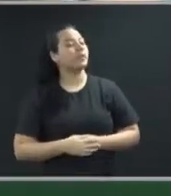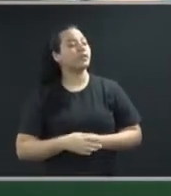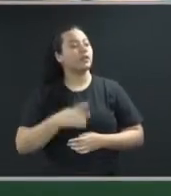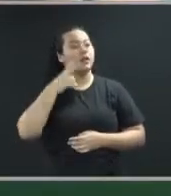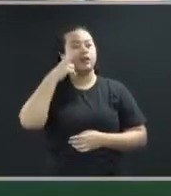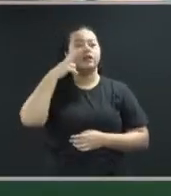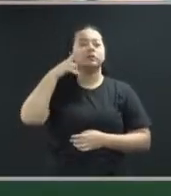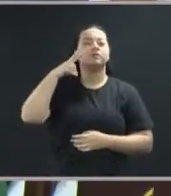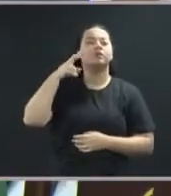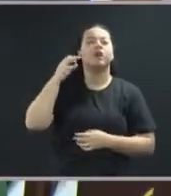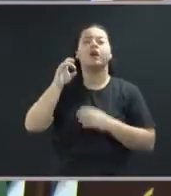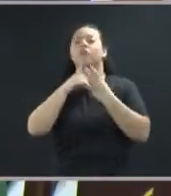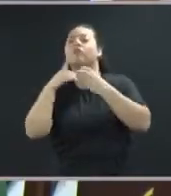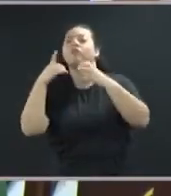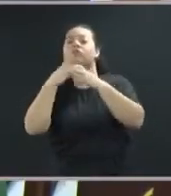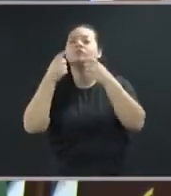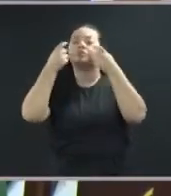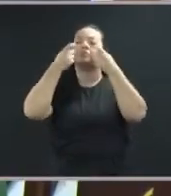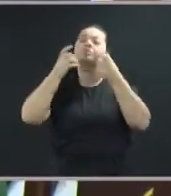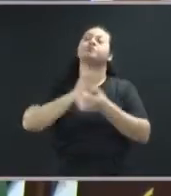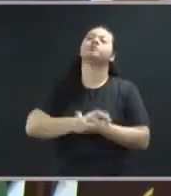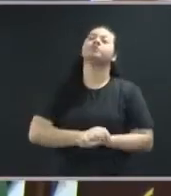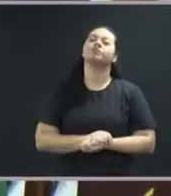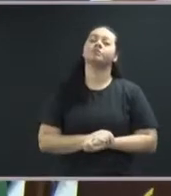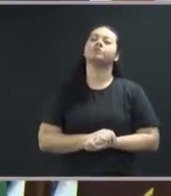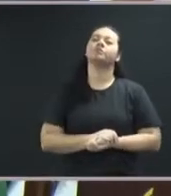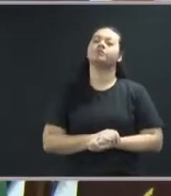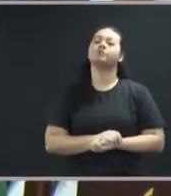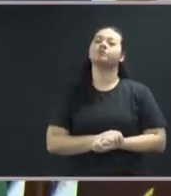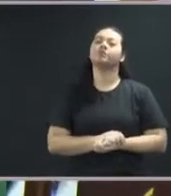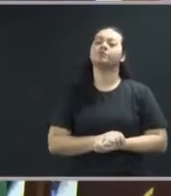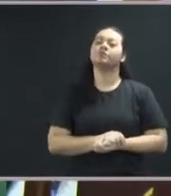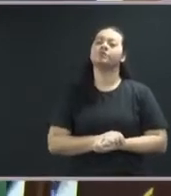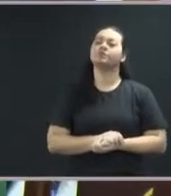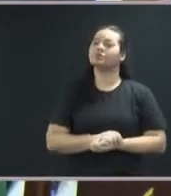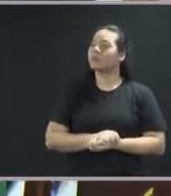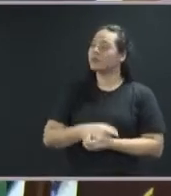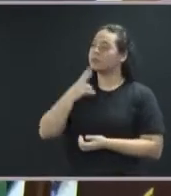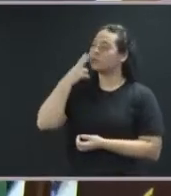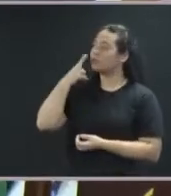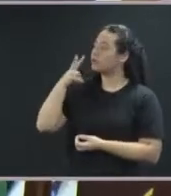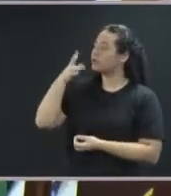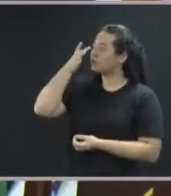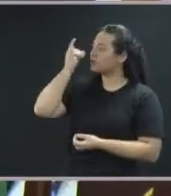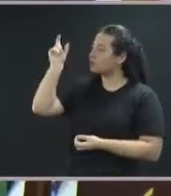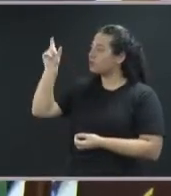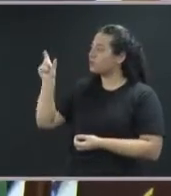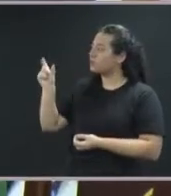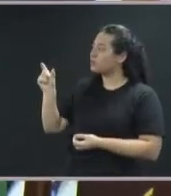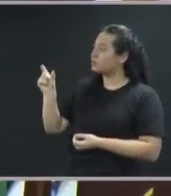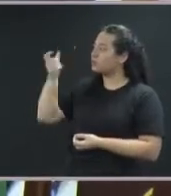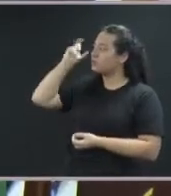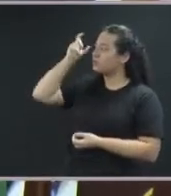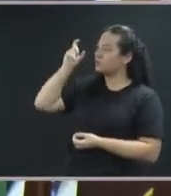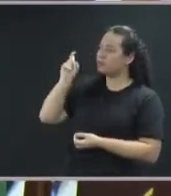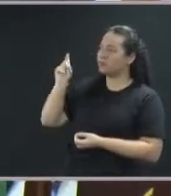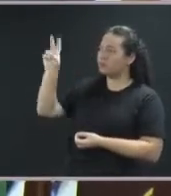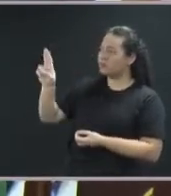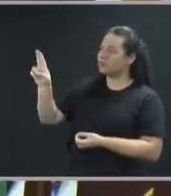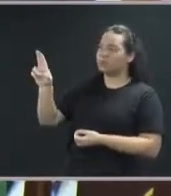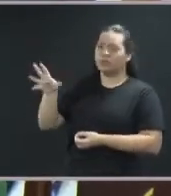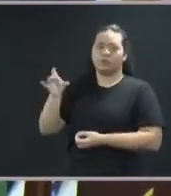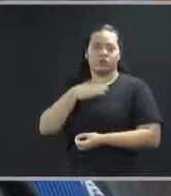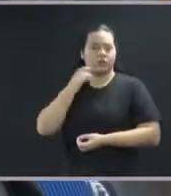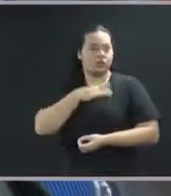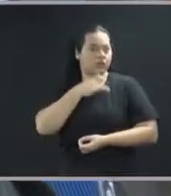pessoal lá me buscar em casa para expulsar o demônio. Eu confesso para os irmãos que eu fiquei com medo. A minha esposa disse: ó, essa